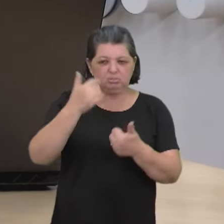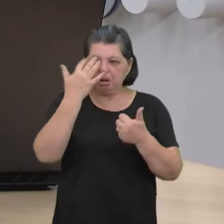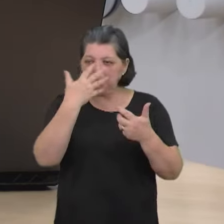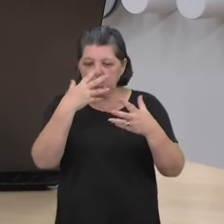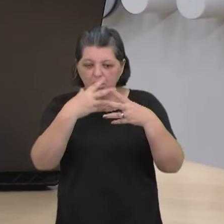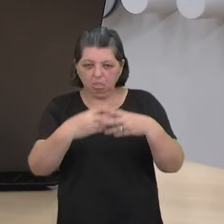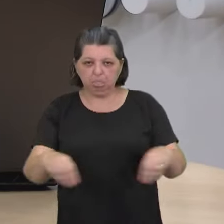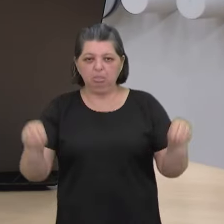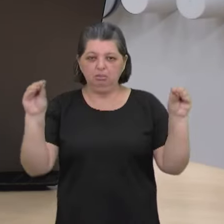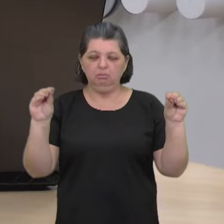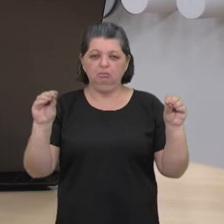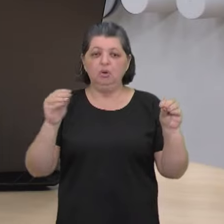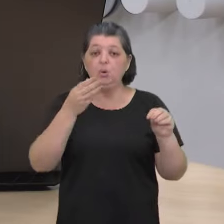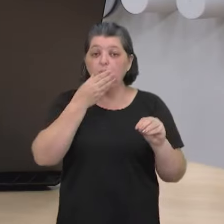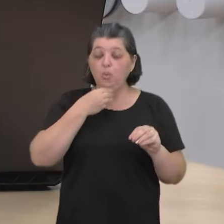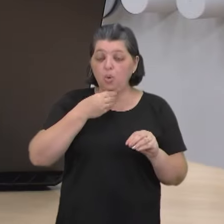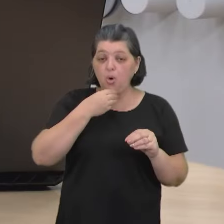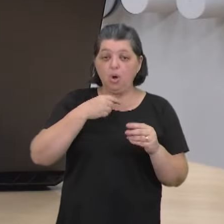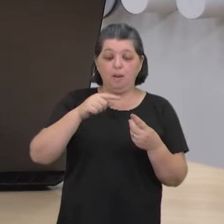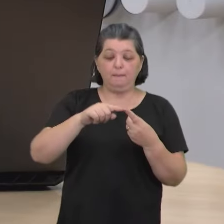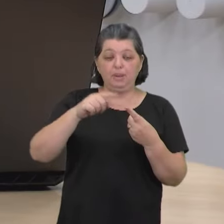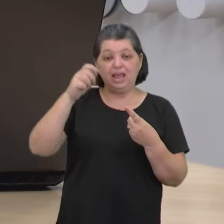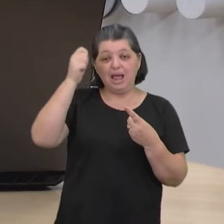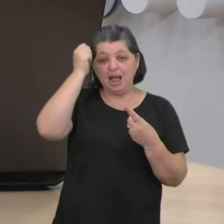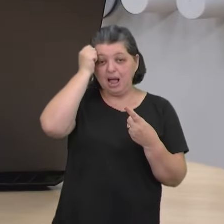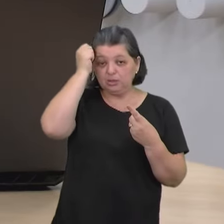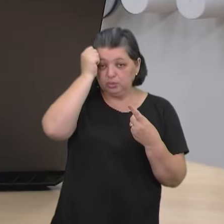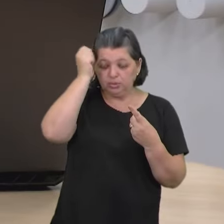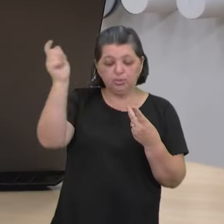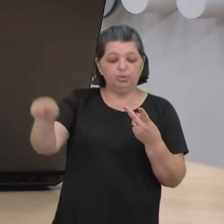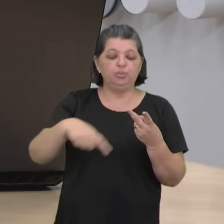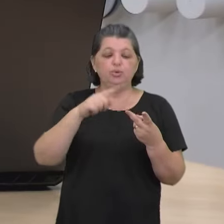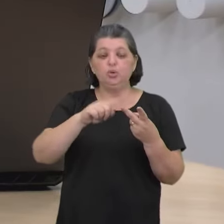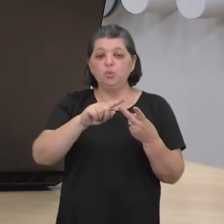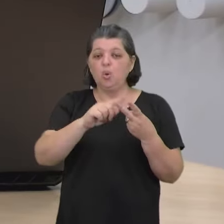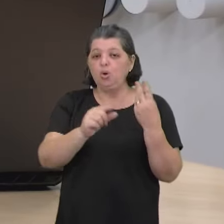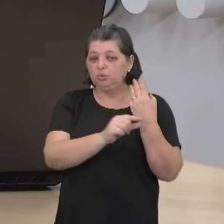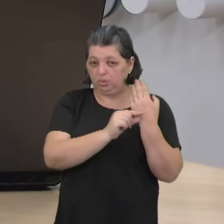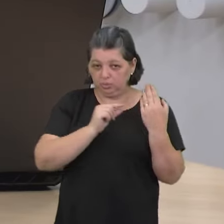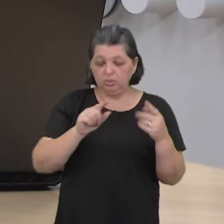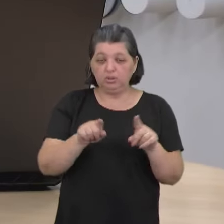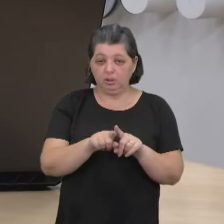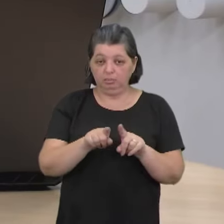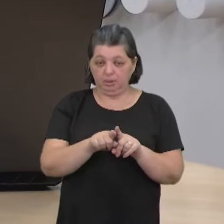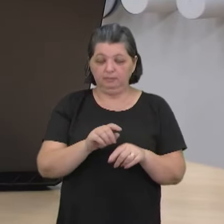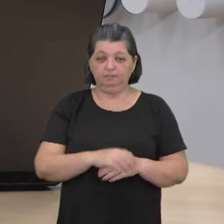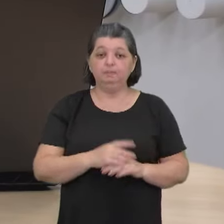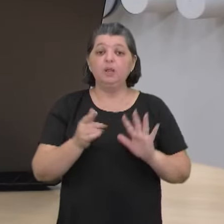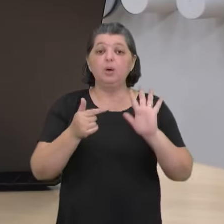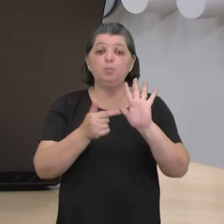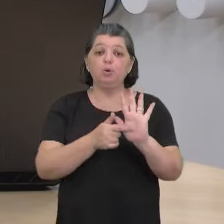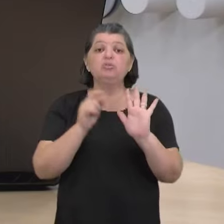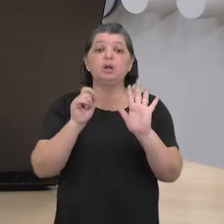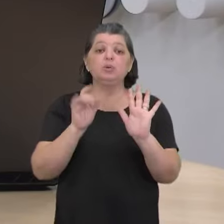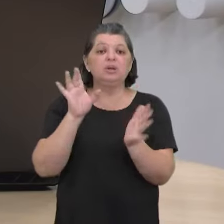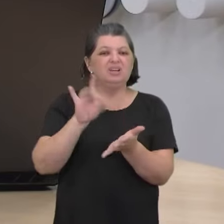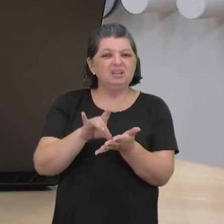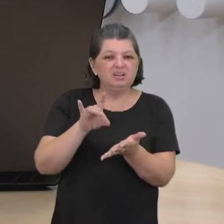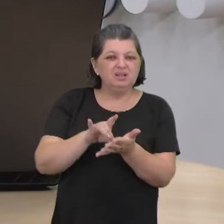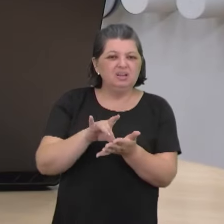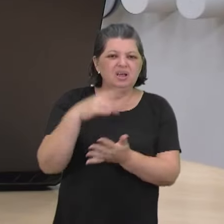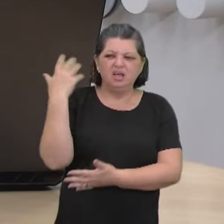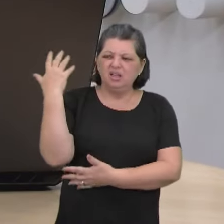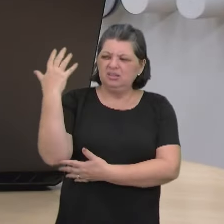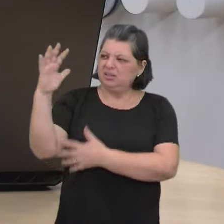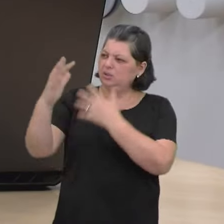Horkheimer, eles propõem fundamentalmente, pessoal, mostrar que, olha só, na verdade a natureza e o mundo